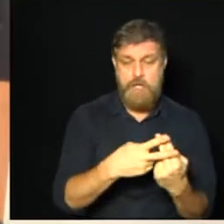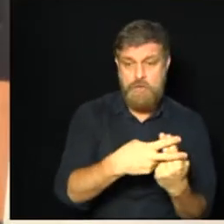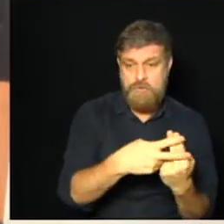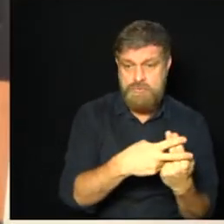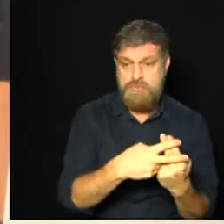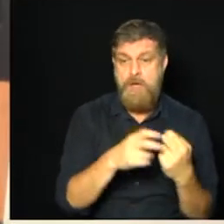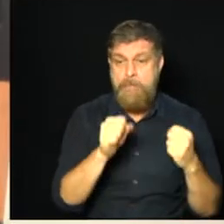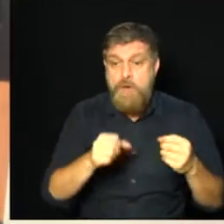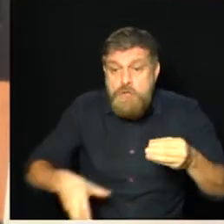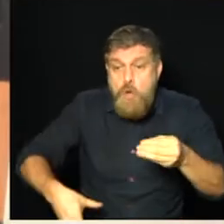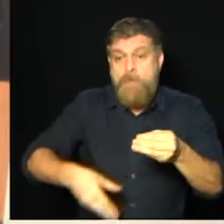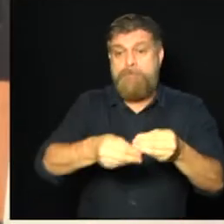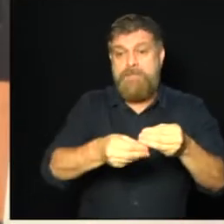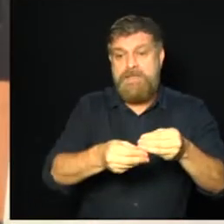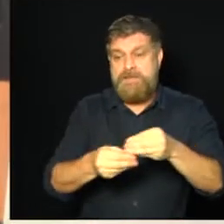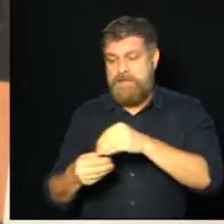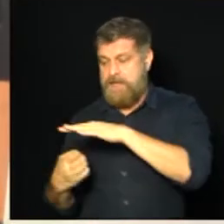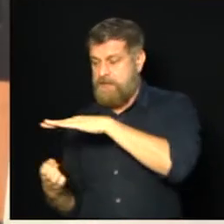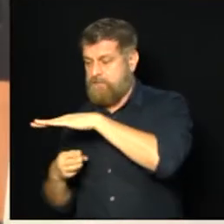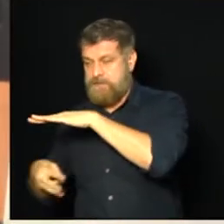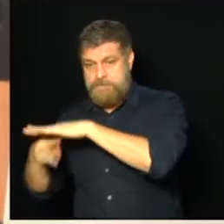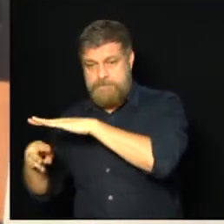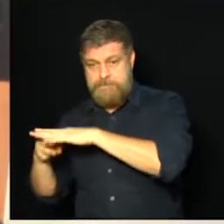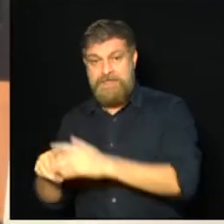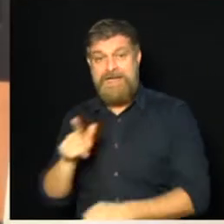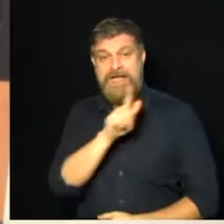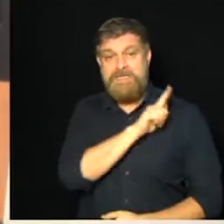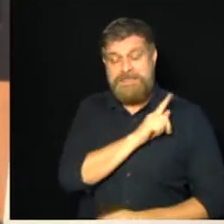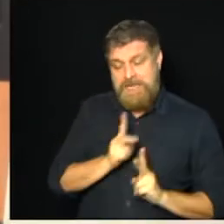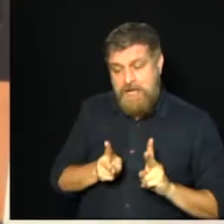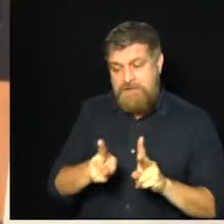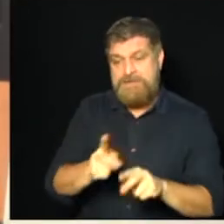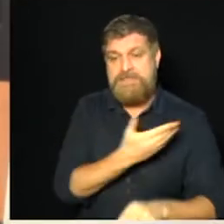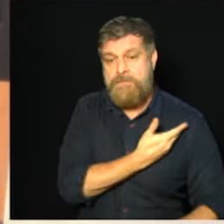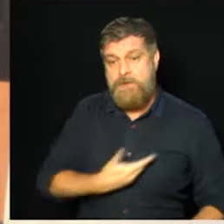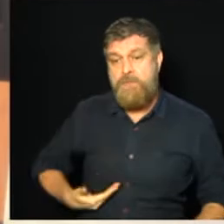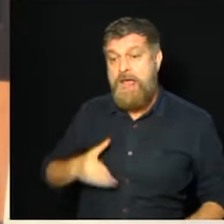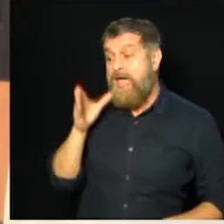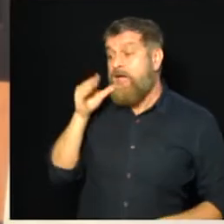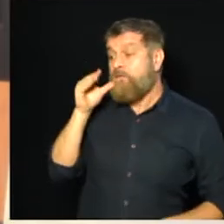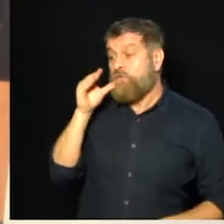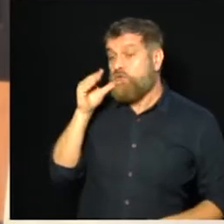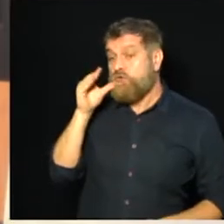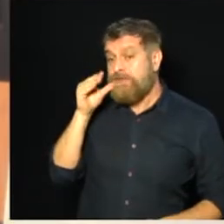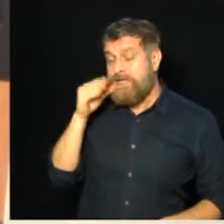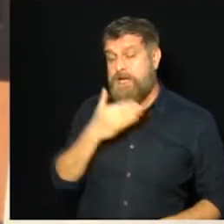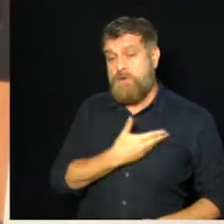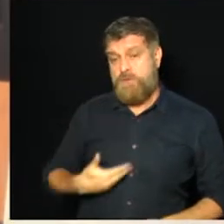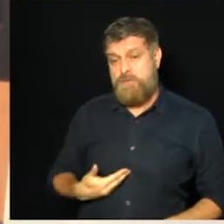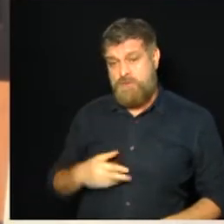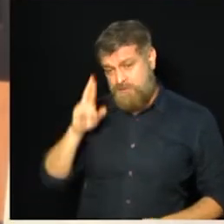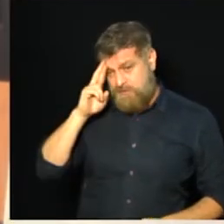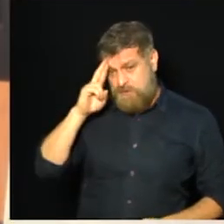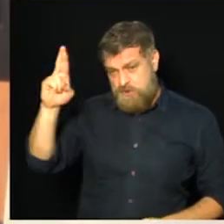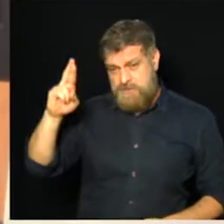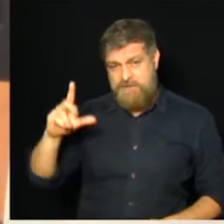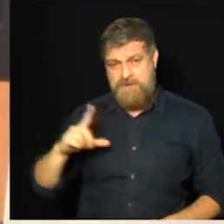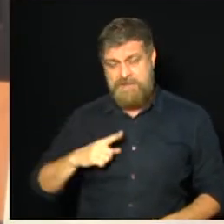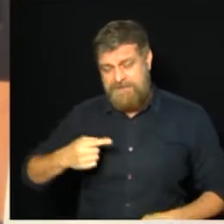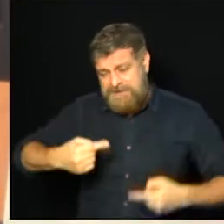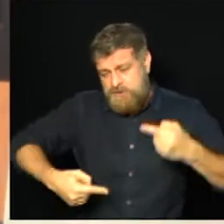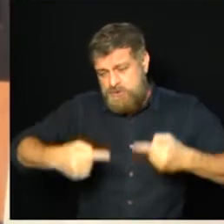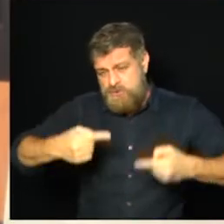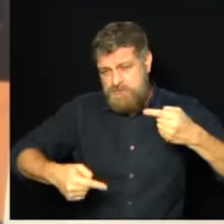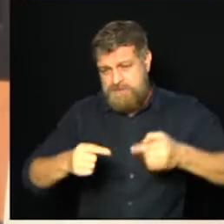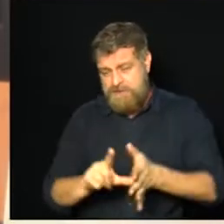essa complementariedade. A gestão vai ser sempre do servidor público. Os chefes, a gente teve, na época, discussões com